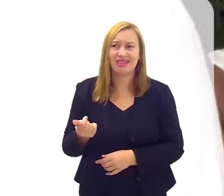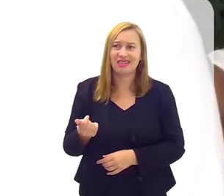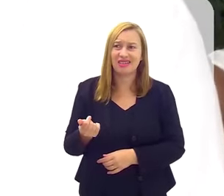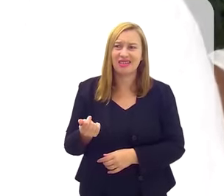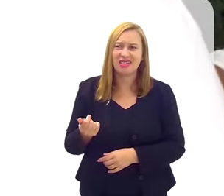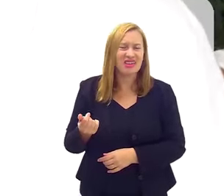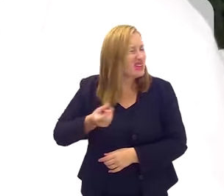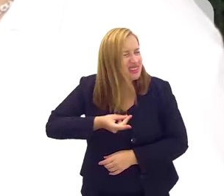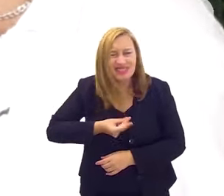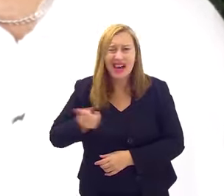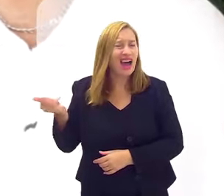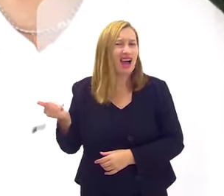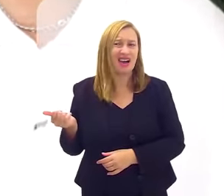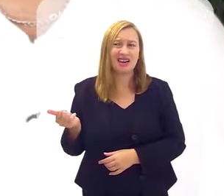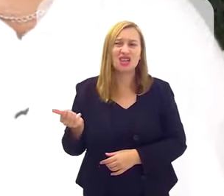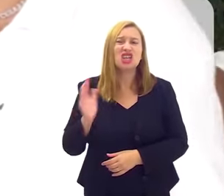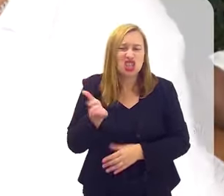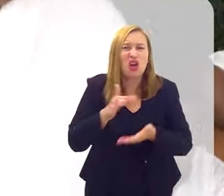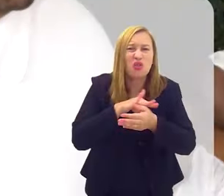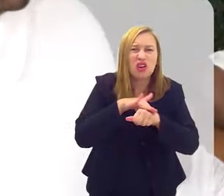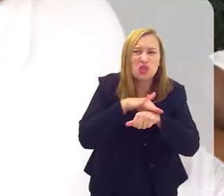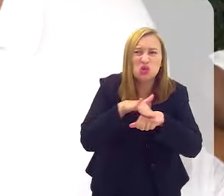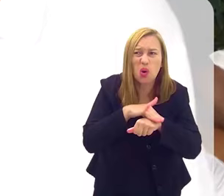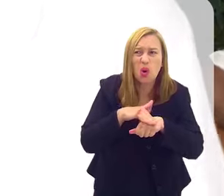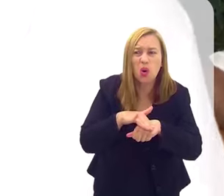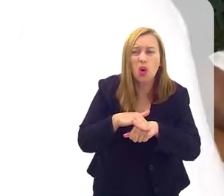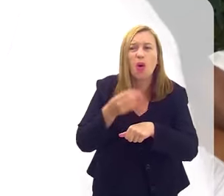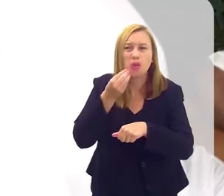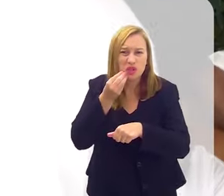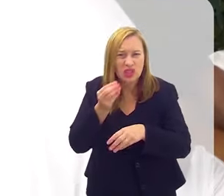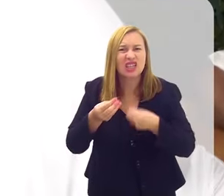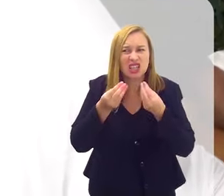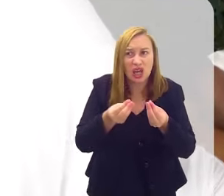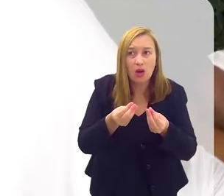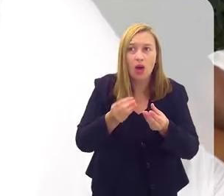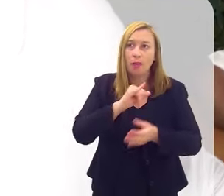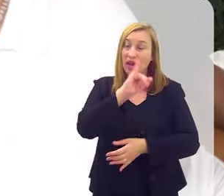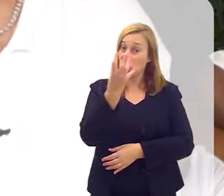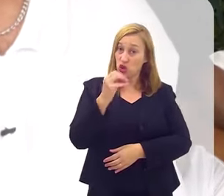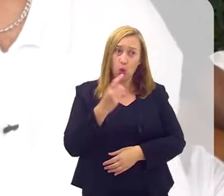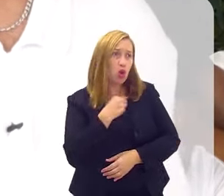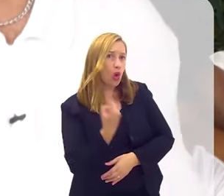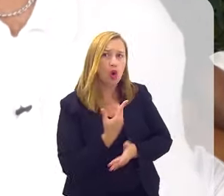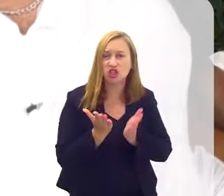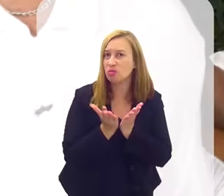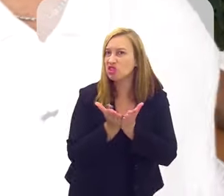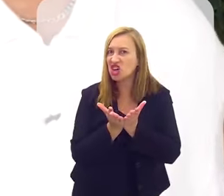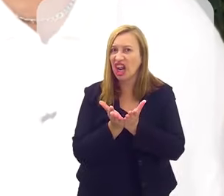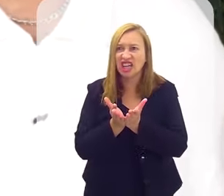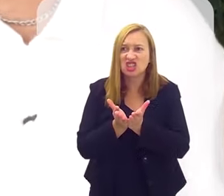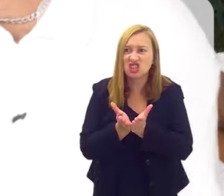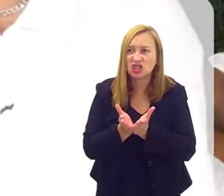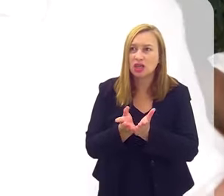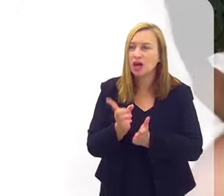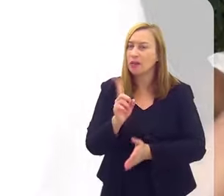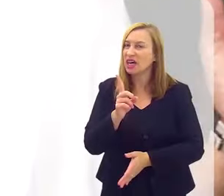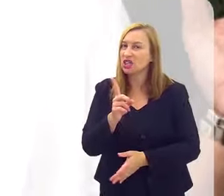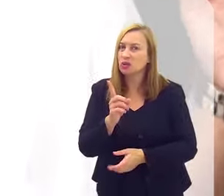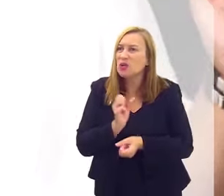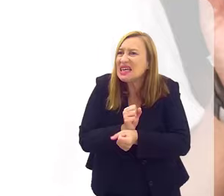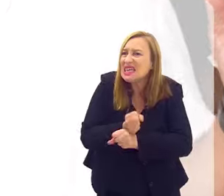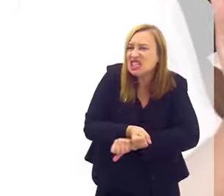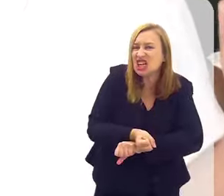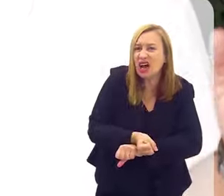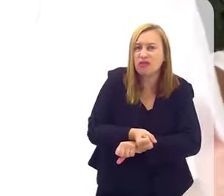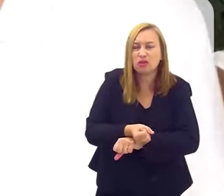moda vai embora ai não vai embora já conversou já deu oportunidade Júlio Mas nós